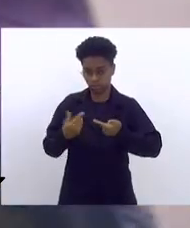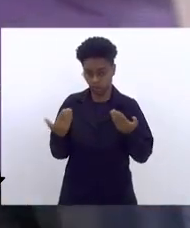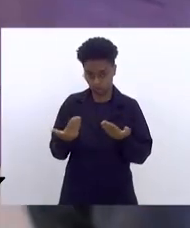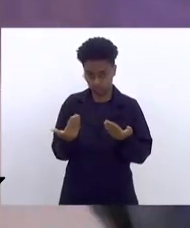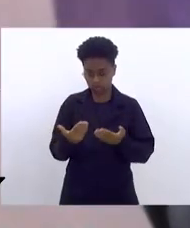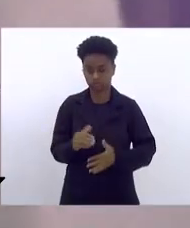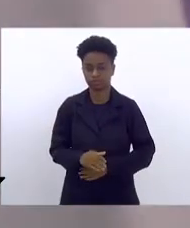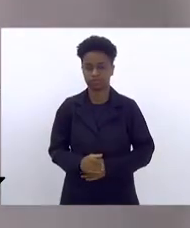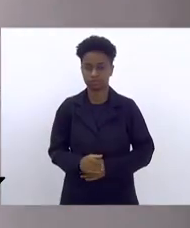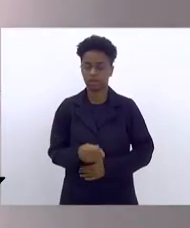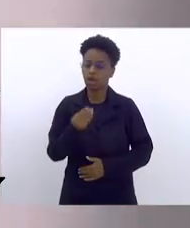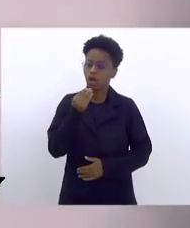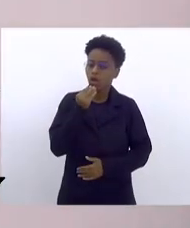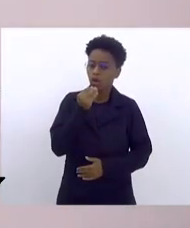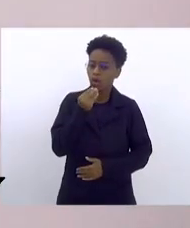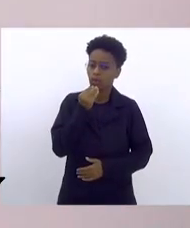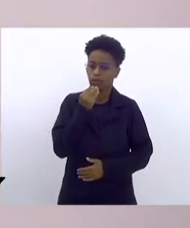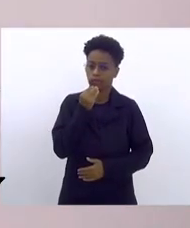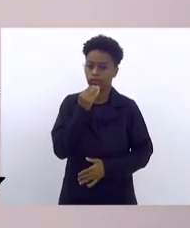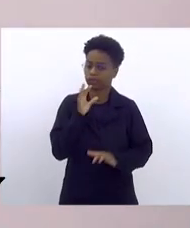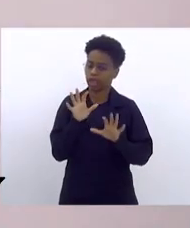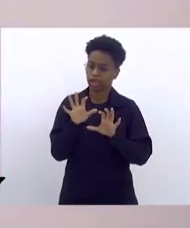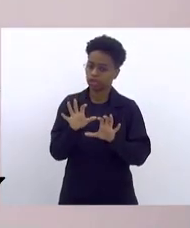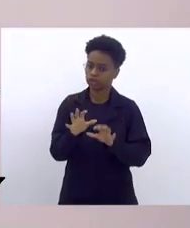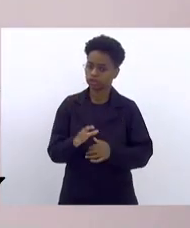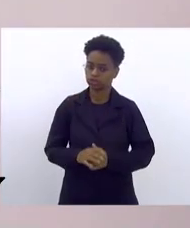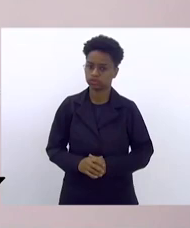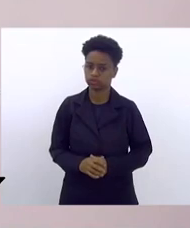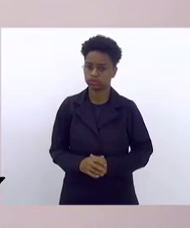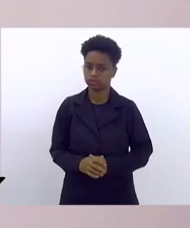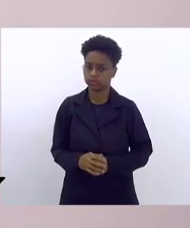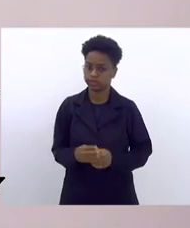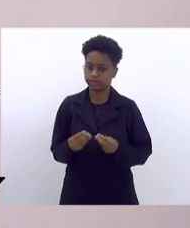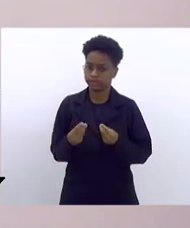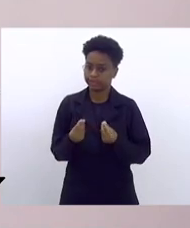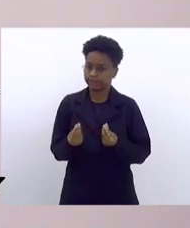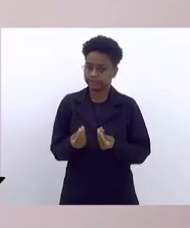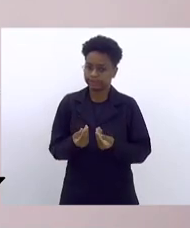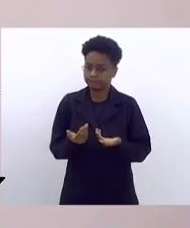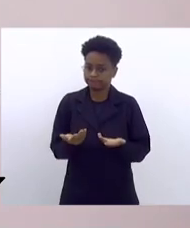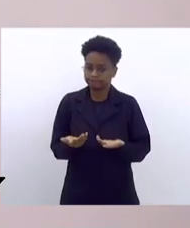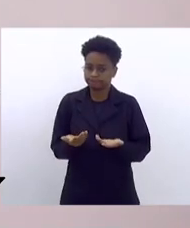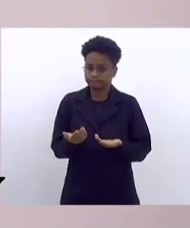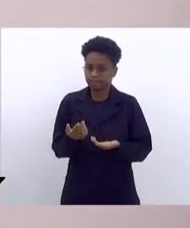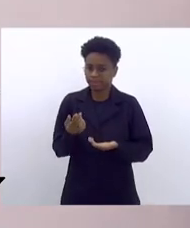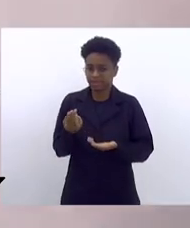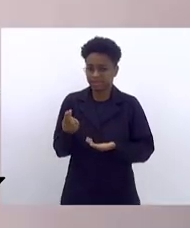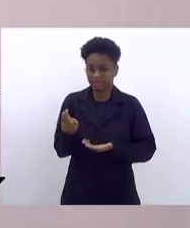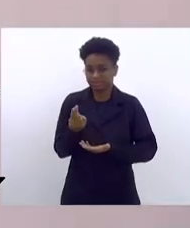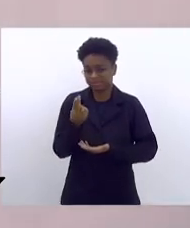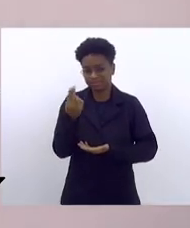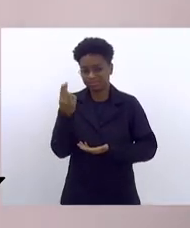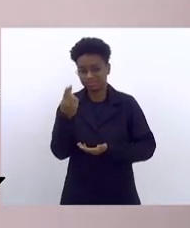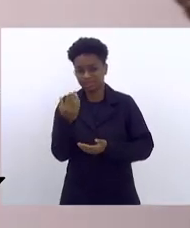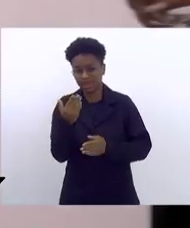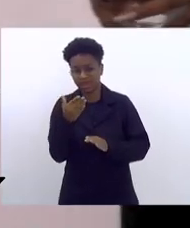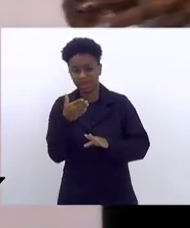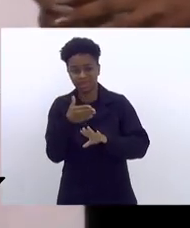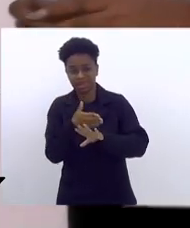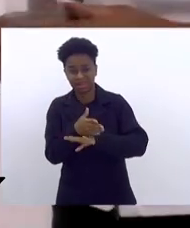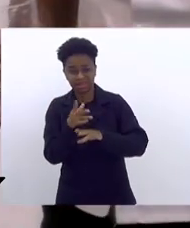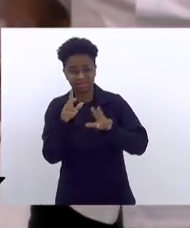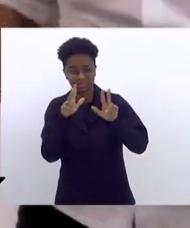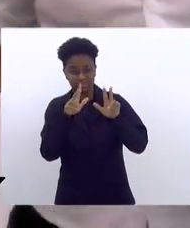é claro que isso é a brevidade me possibilita de entrar em questões